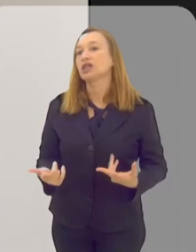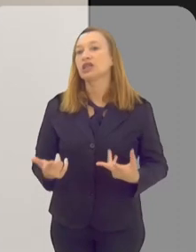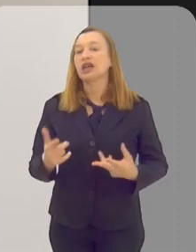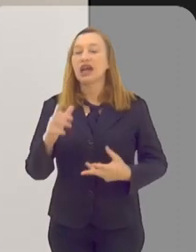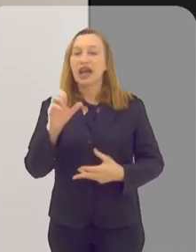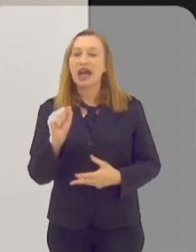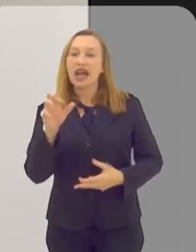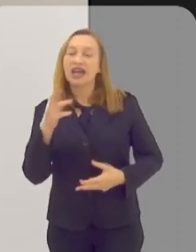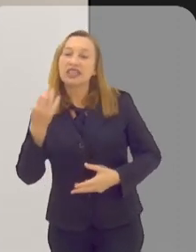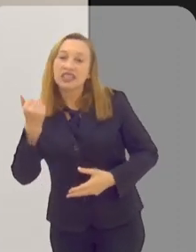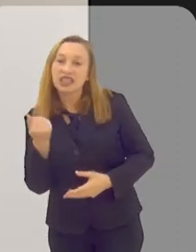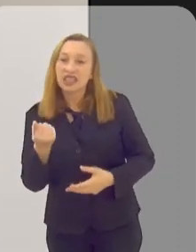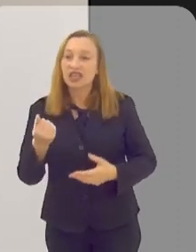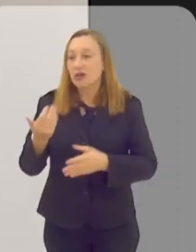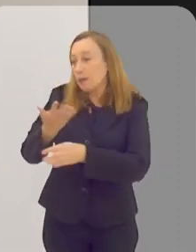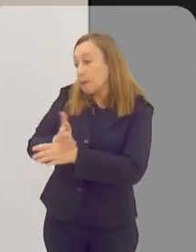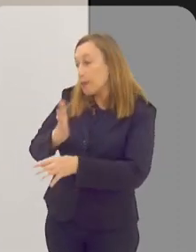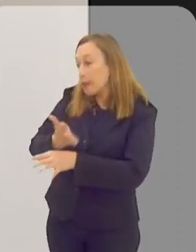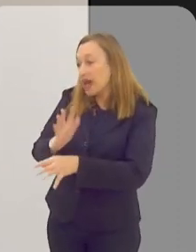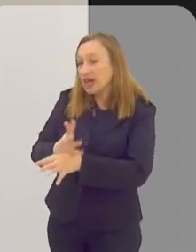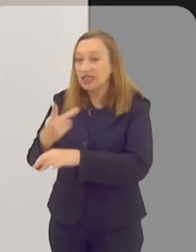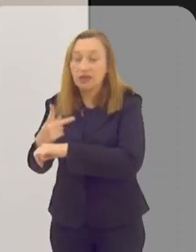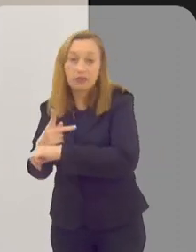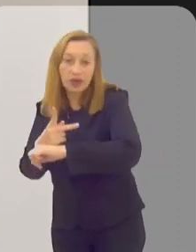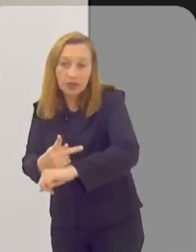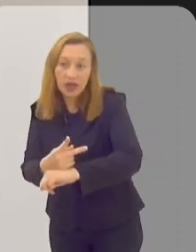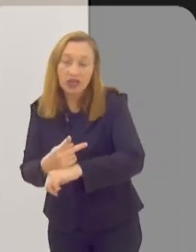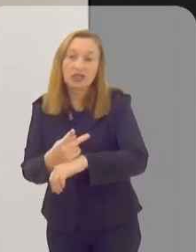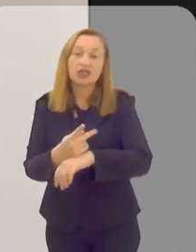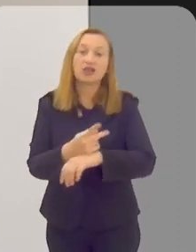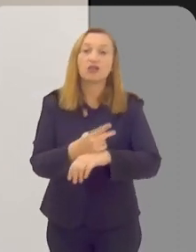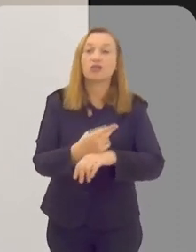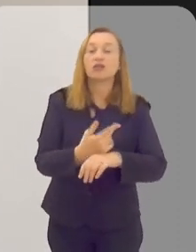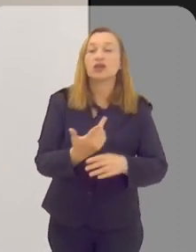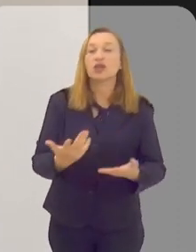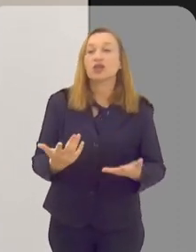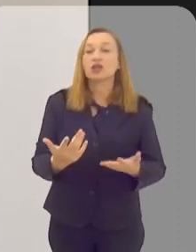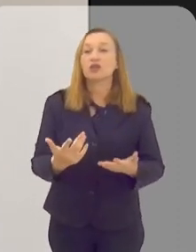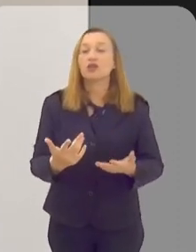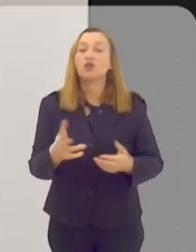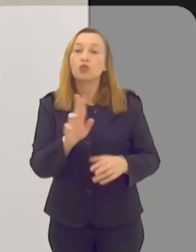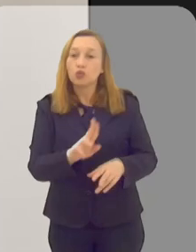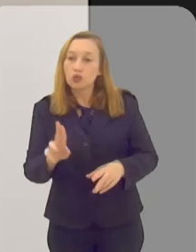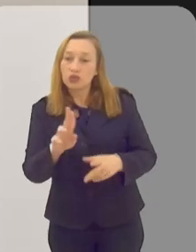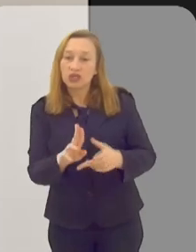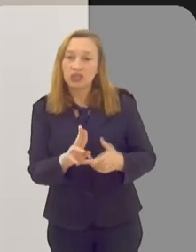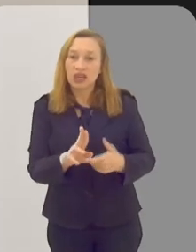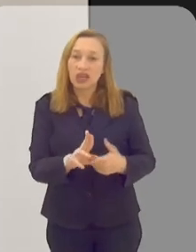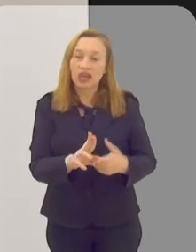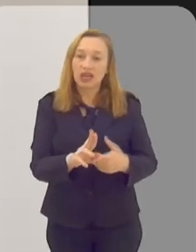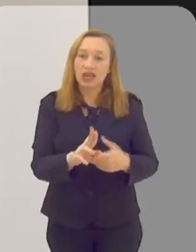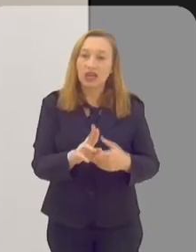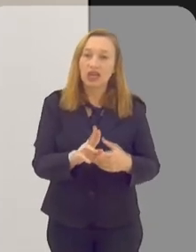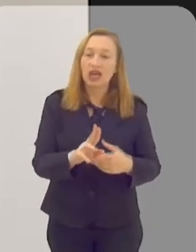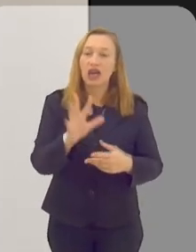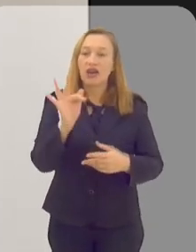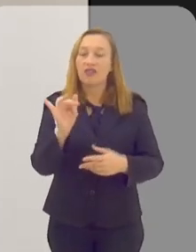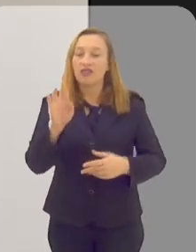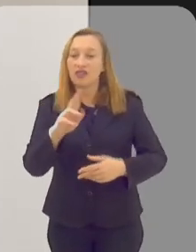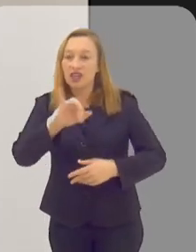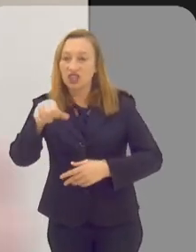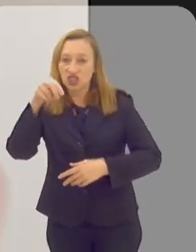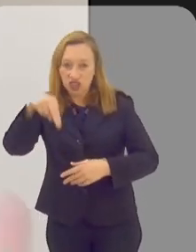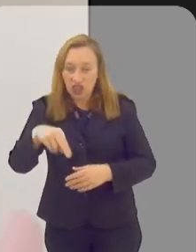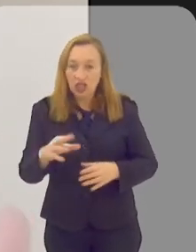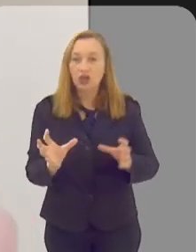capacitação, seja em cartilhas, em melhores práticas, em premiações que deem visibilidade. Né? Utilizar